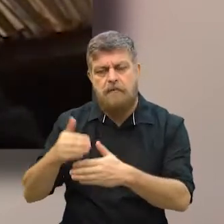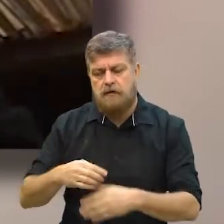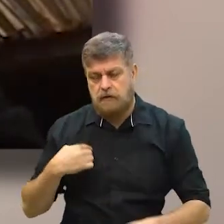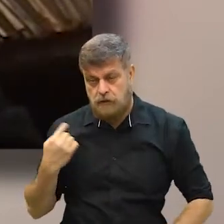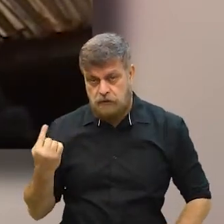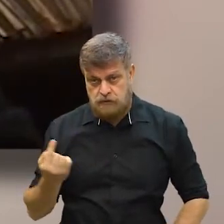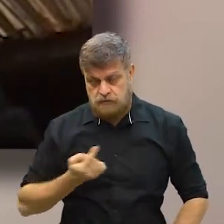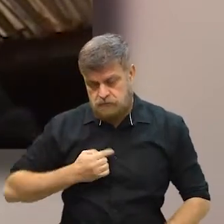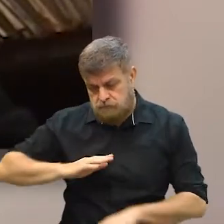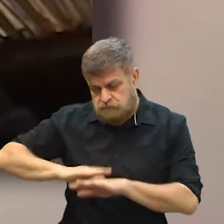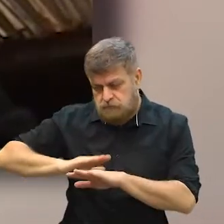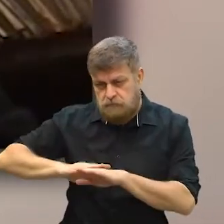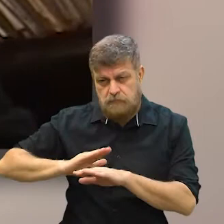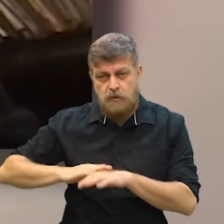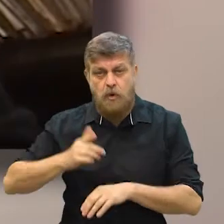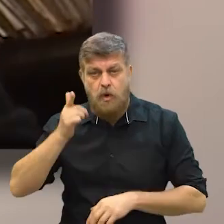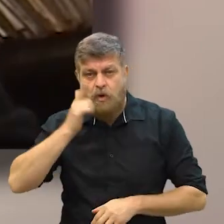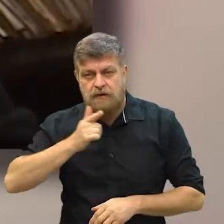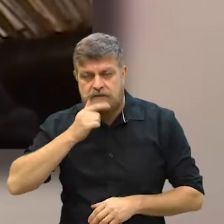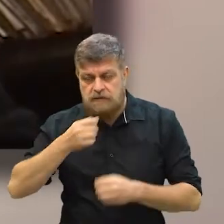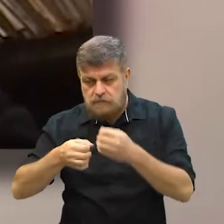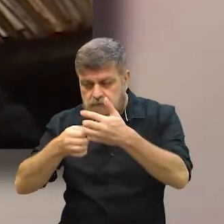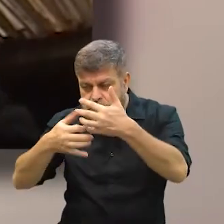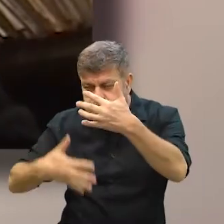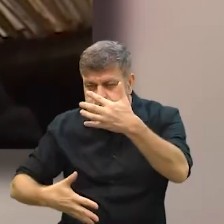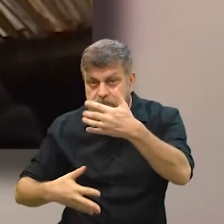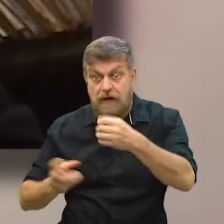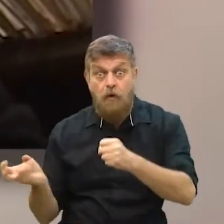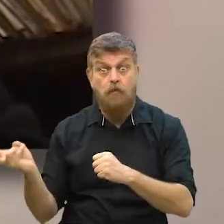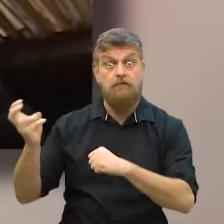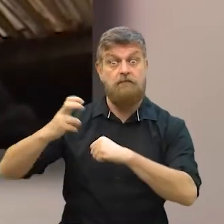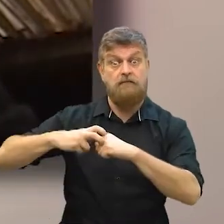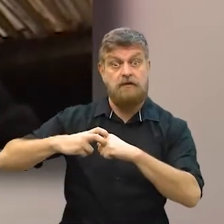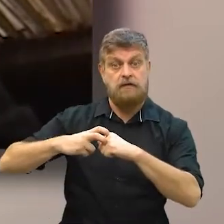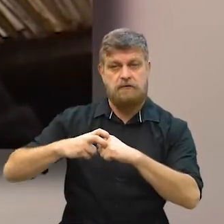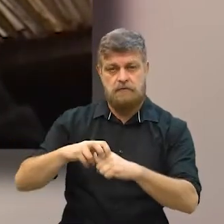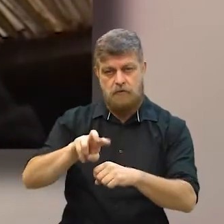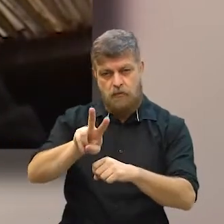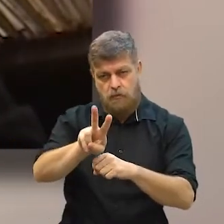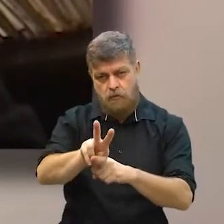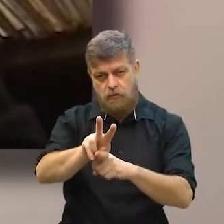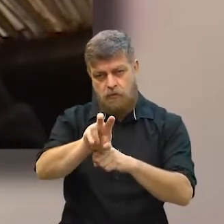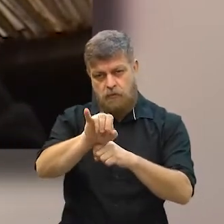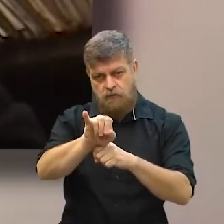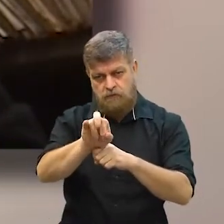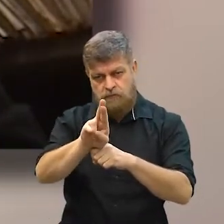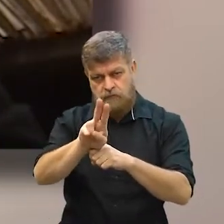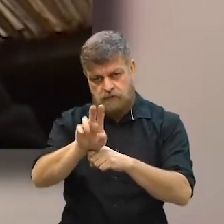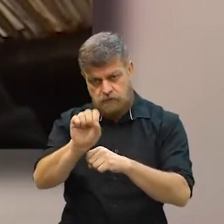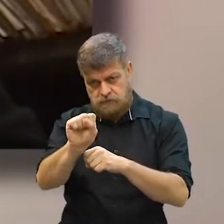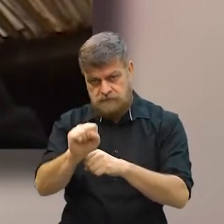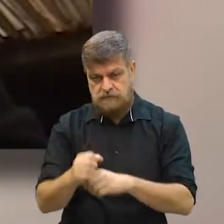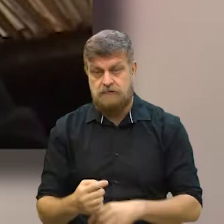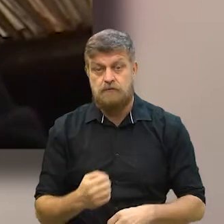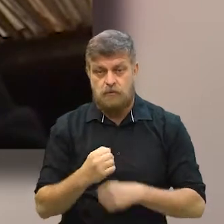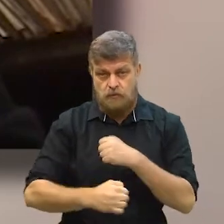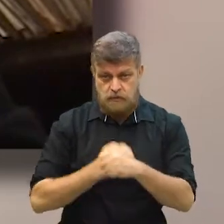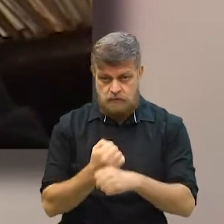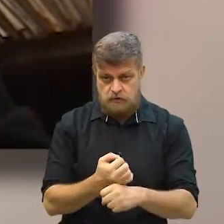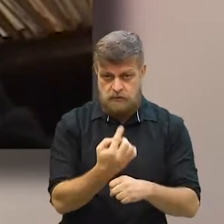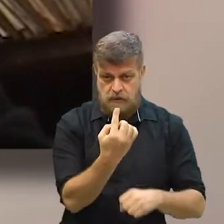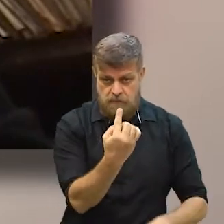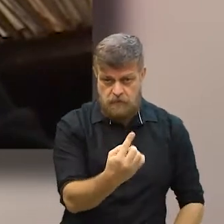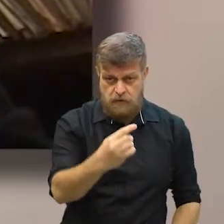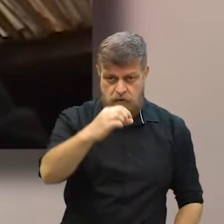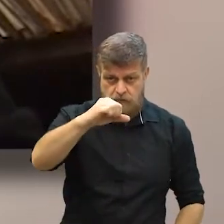que nós fomos descrever o vírus, em 1983. Com a